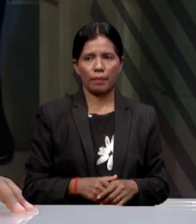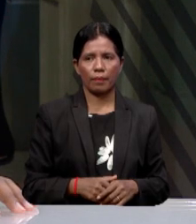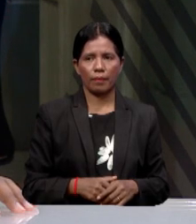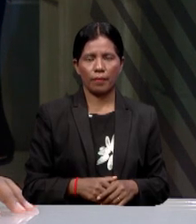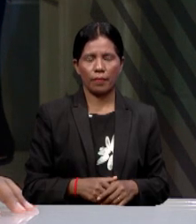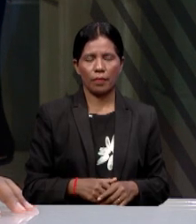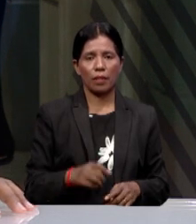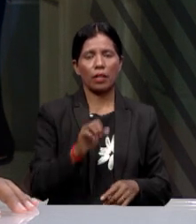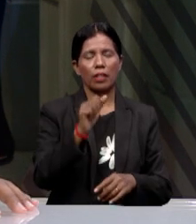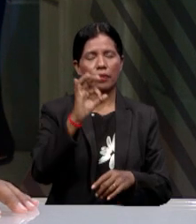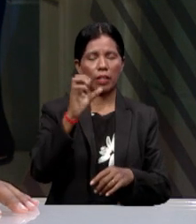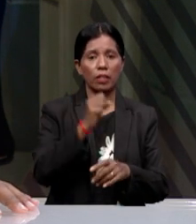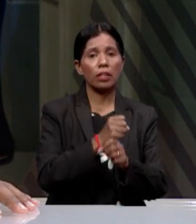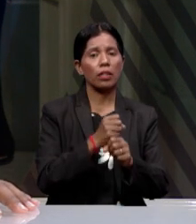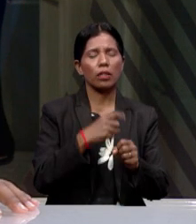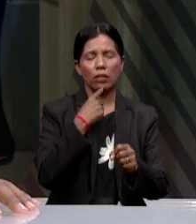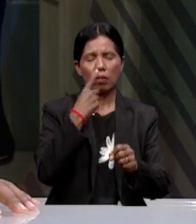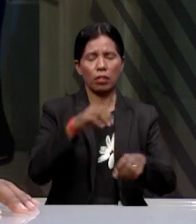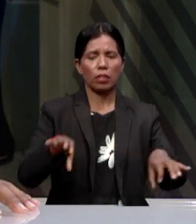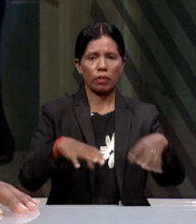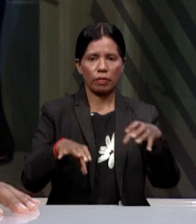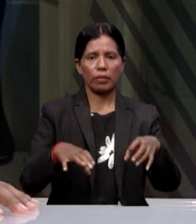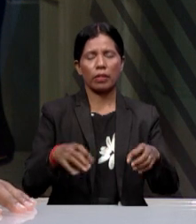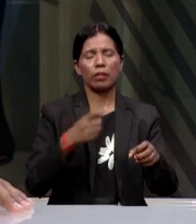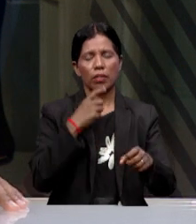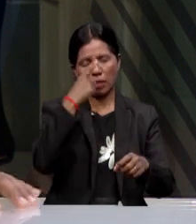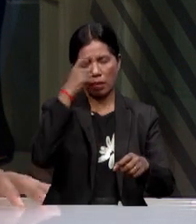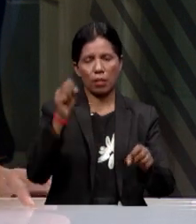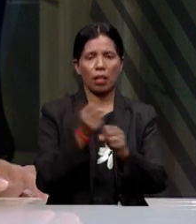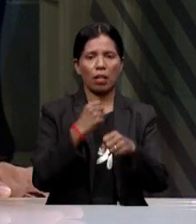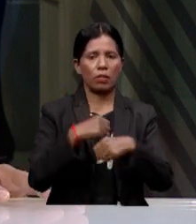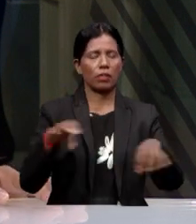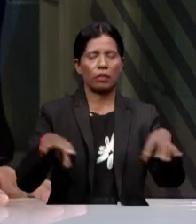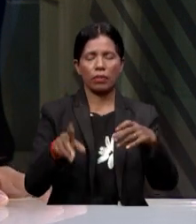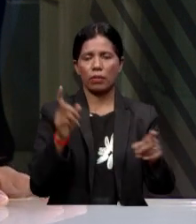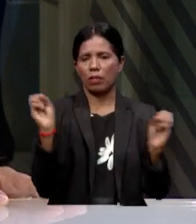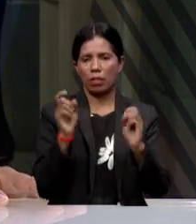Fundador FS Questão de Serviço, Estrutura FS Atual, Tambahala Oknar Lalos.